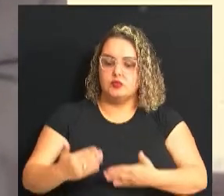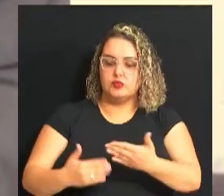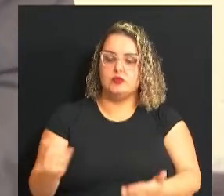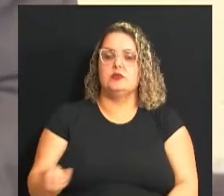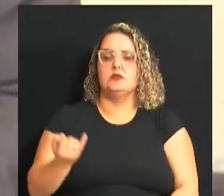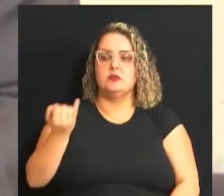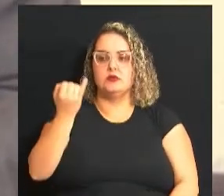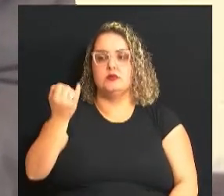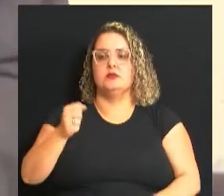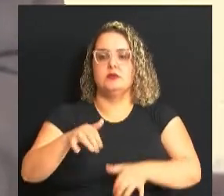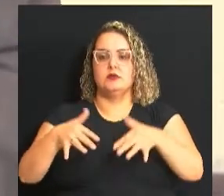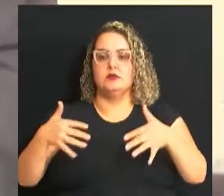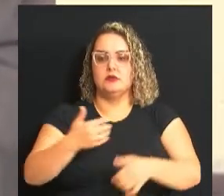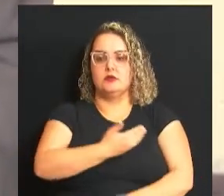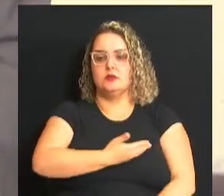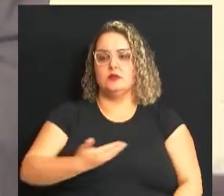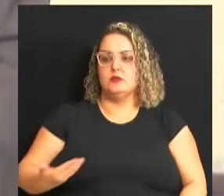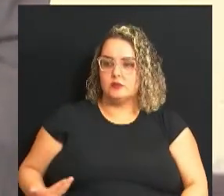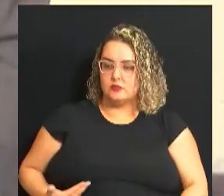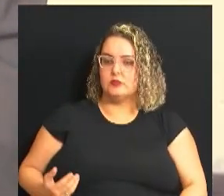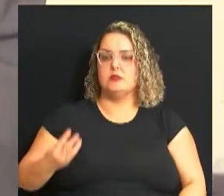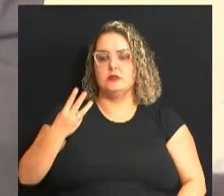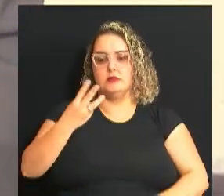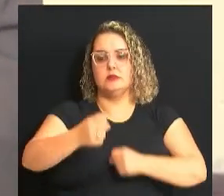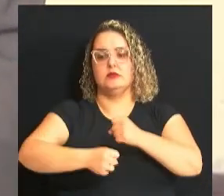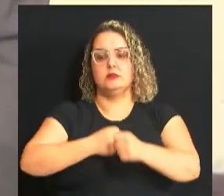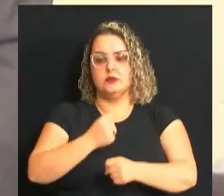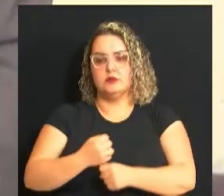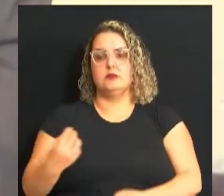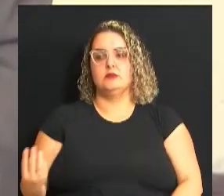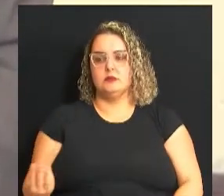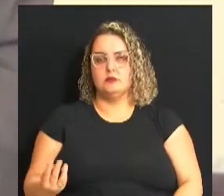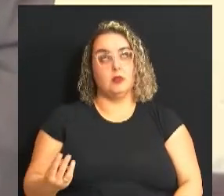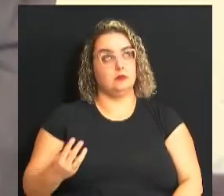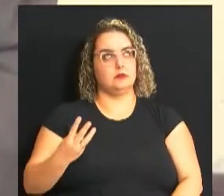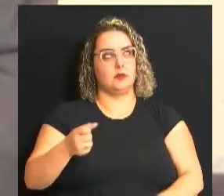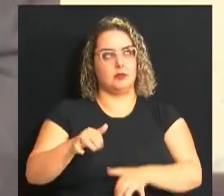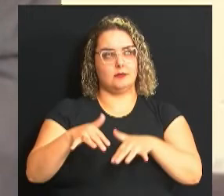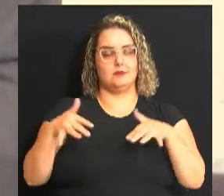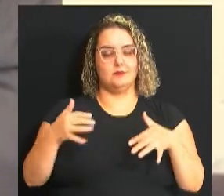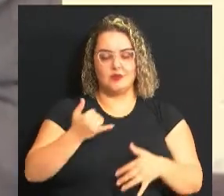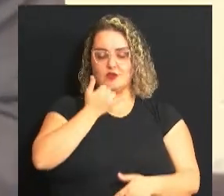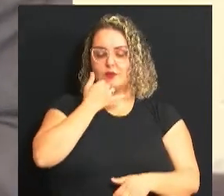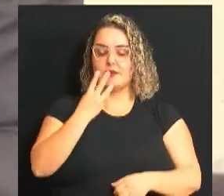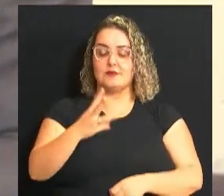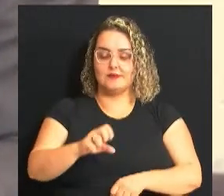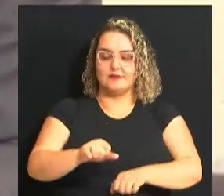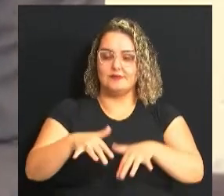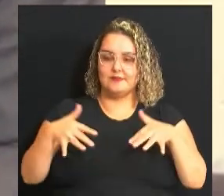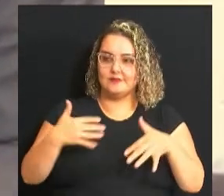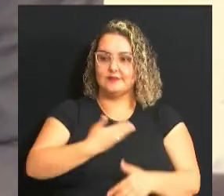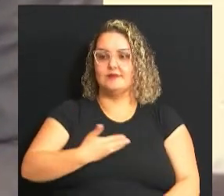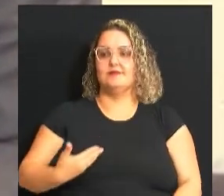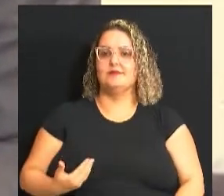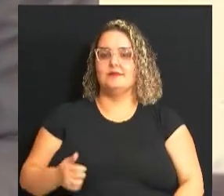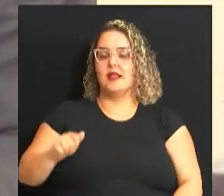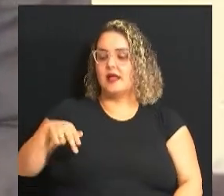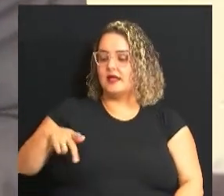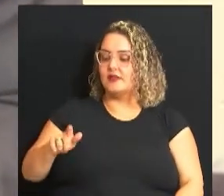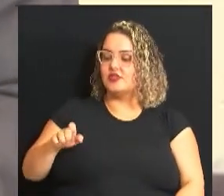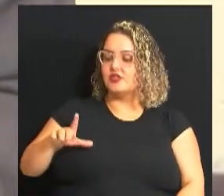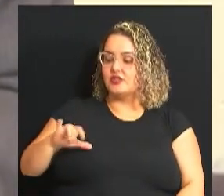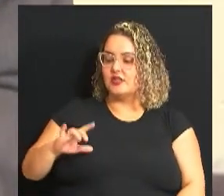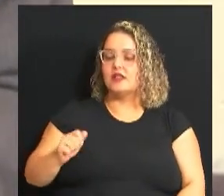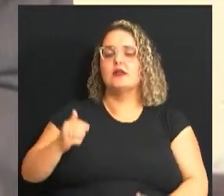audiência, nessas 3 importantes audiências públicas. Agradecer também de forma muito especial a Maria Angélica Batista. Obrigado, viu,